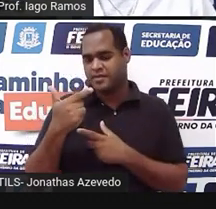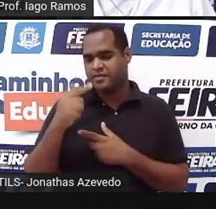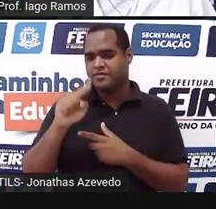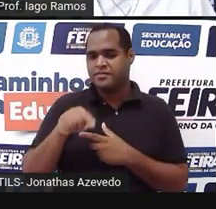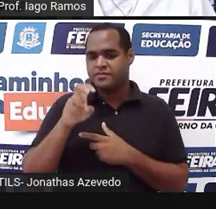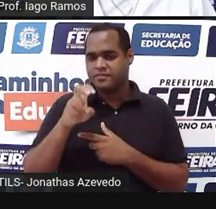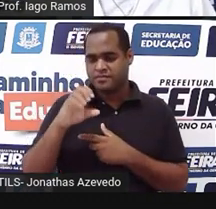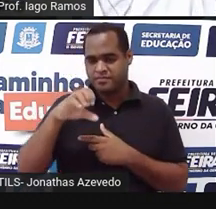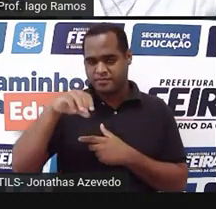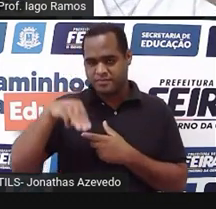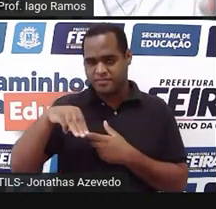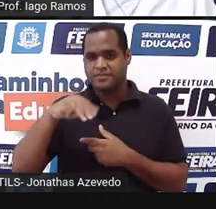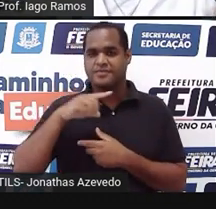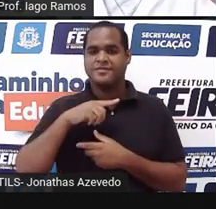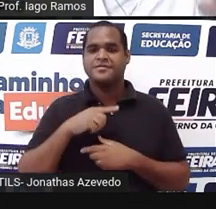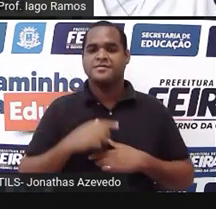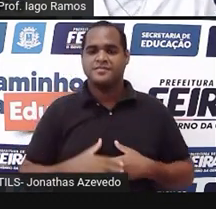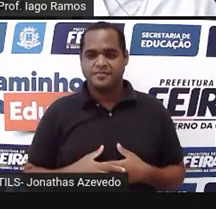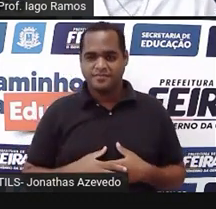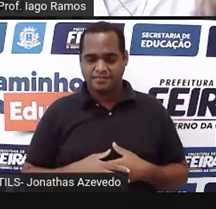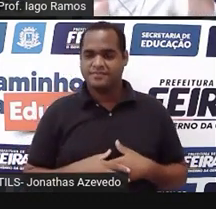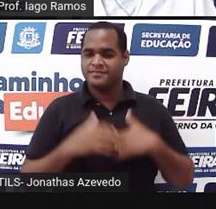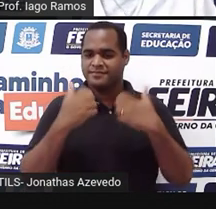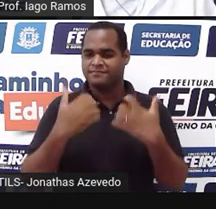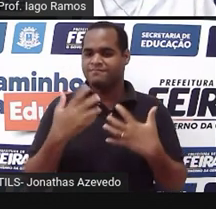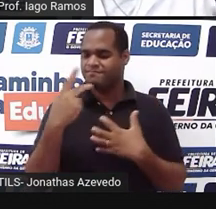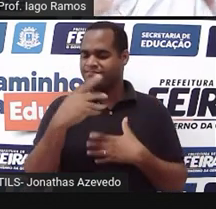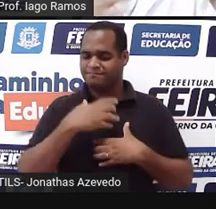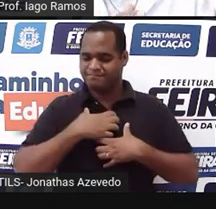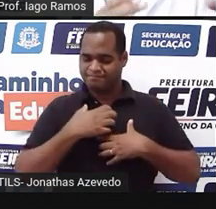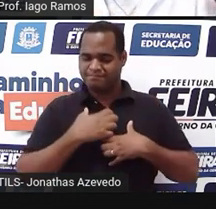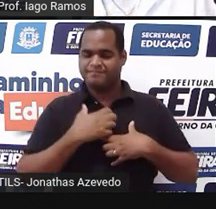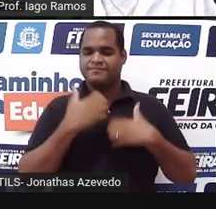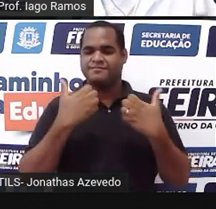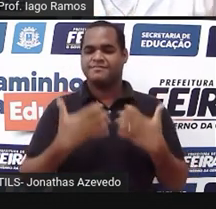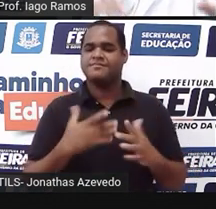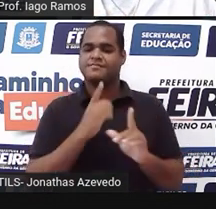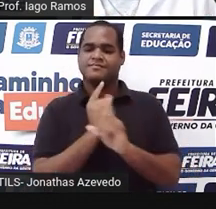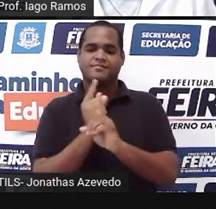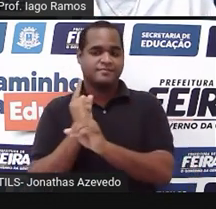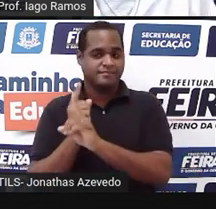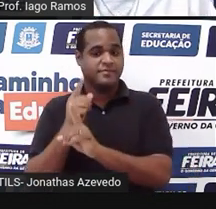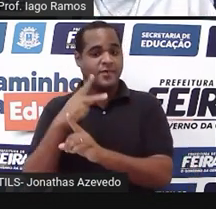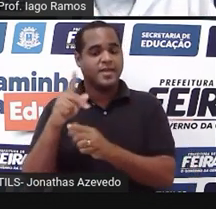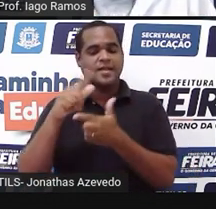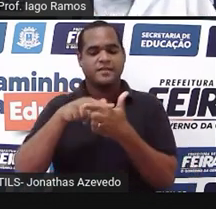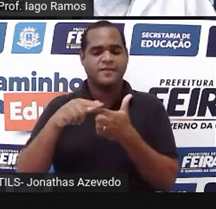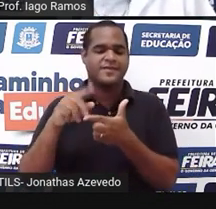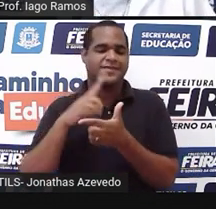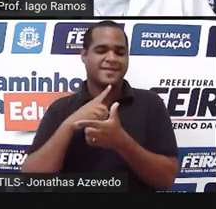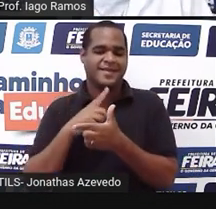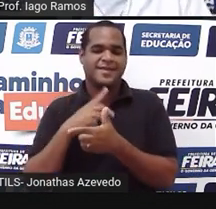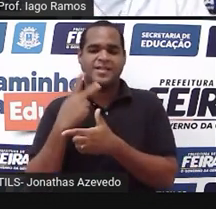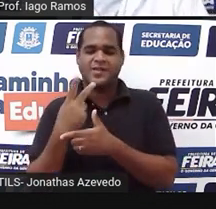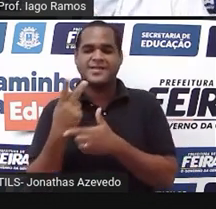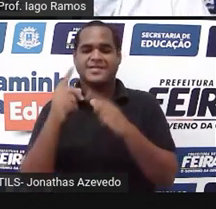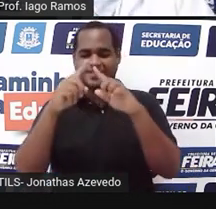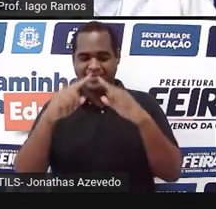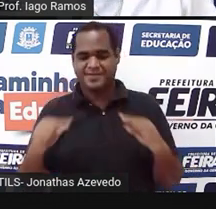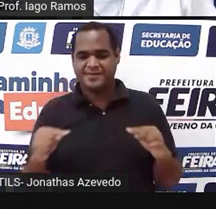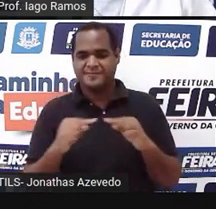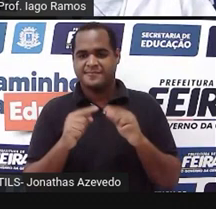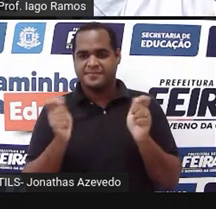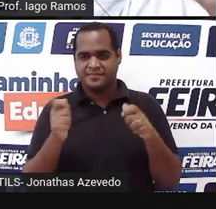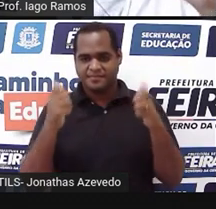32,5 cm por isso que faz sentido encontrar a área do trapézio dividindo ele Industry ângulos então